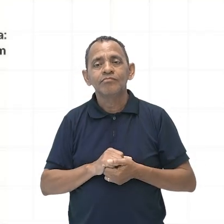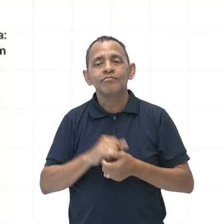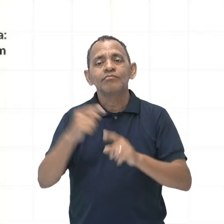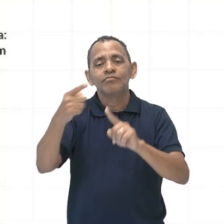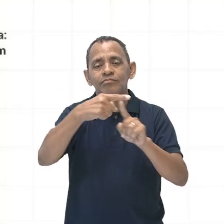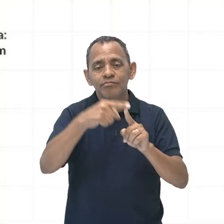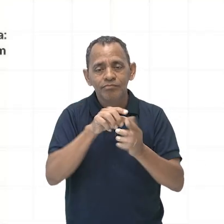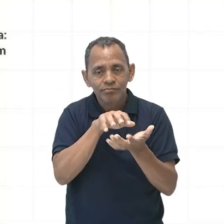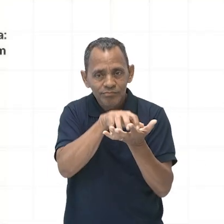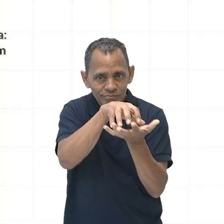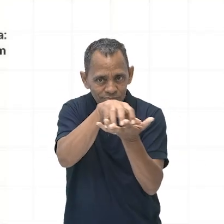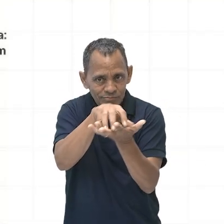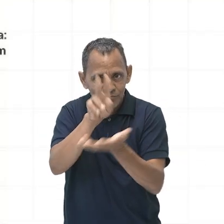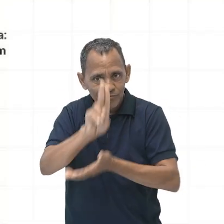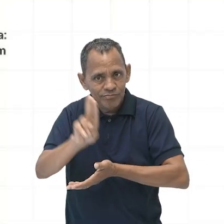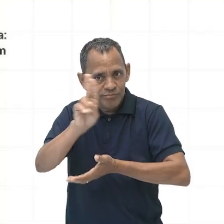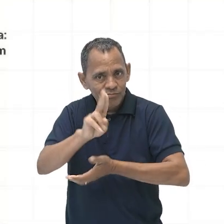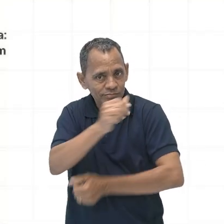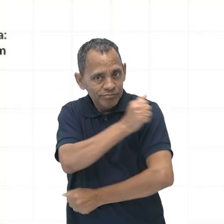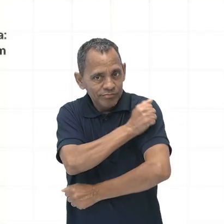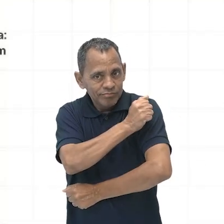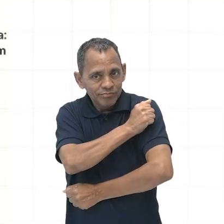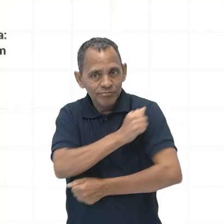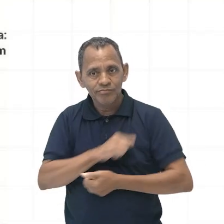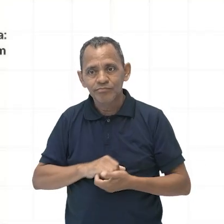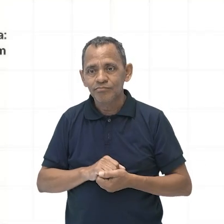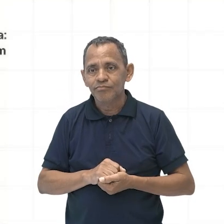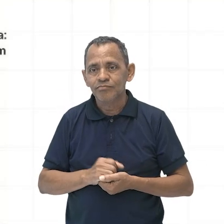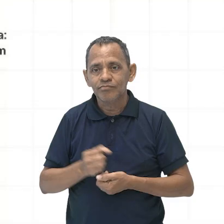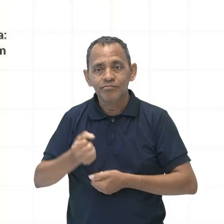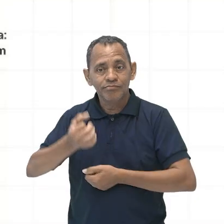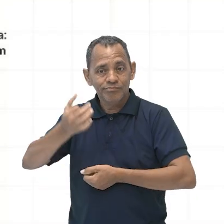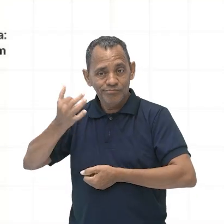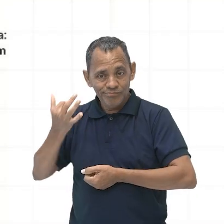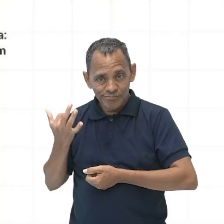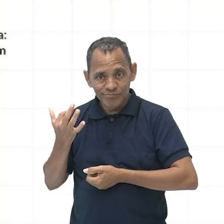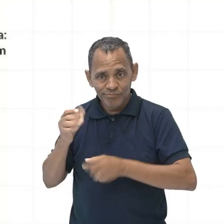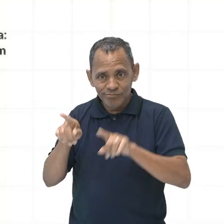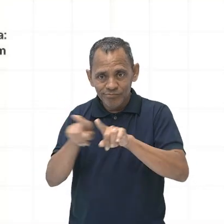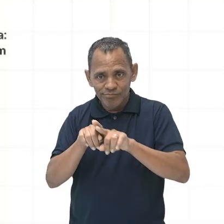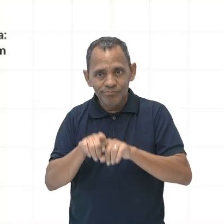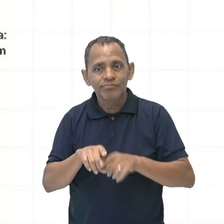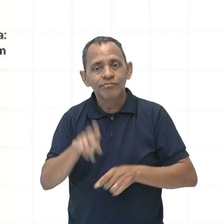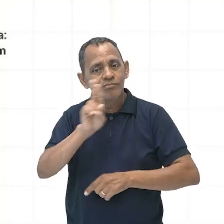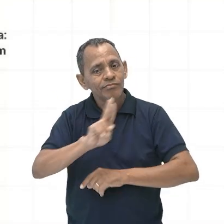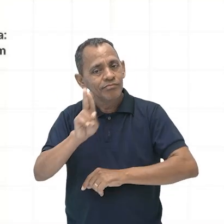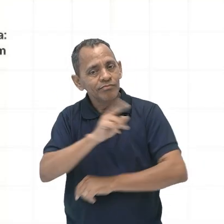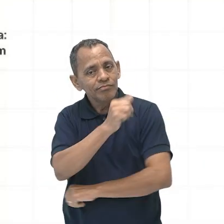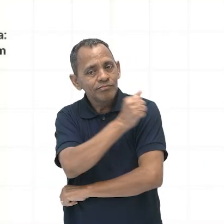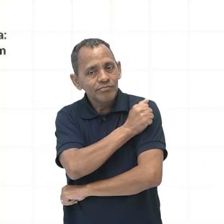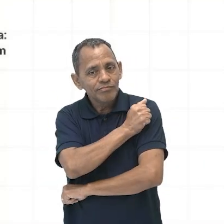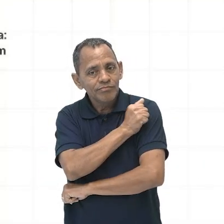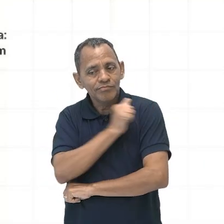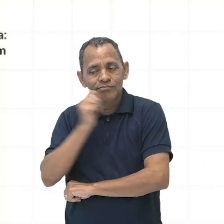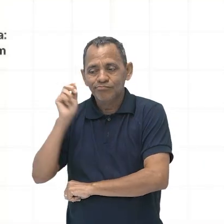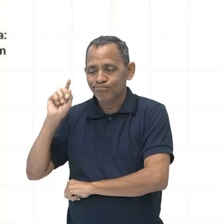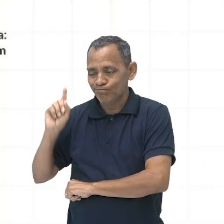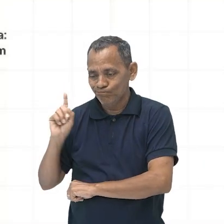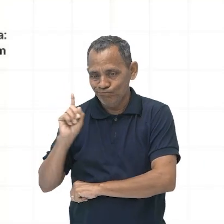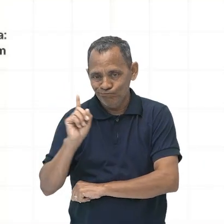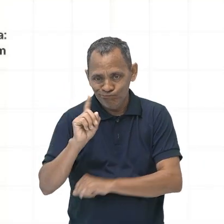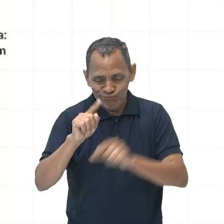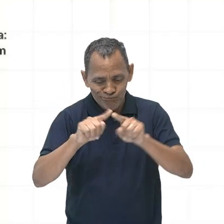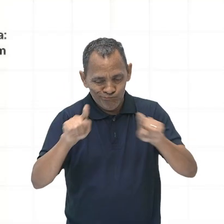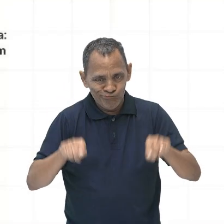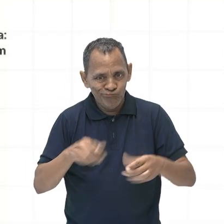transporte utilizado pelos alunos, né? A quantidade de transporte utilizado por alunos para ir para uma sala, vamos imaginar.